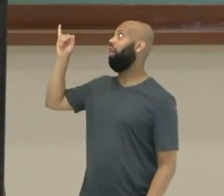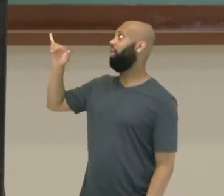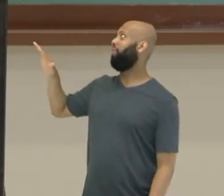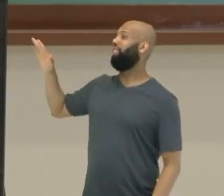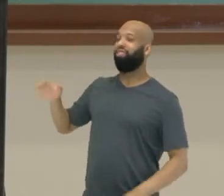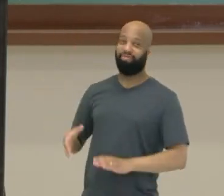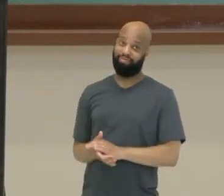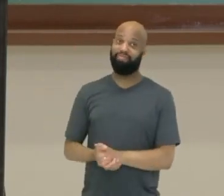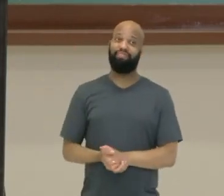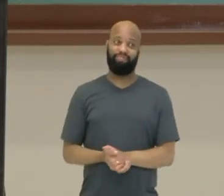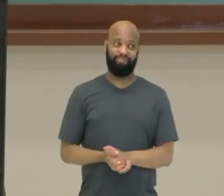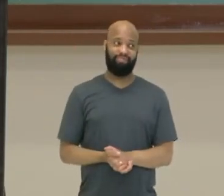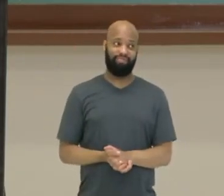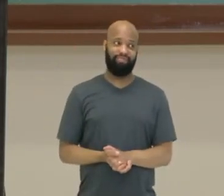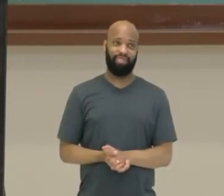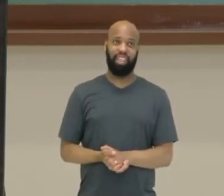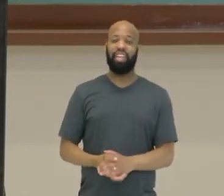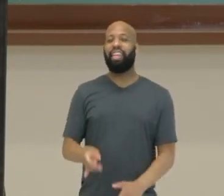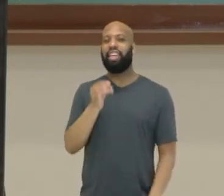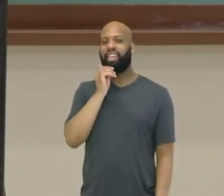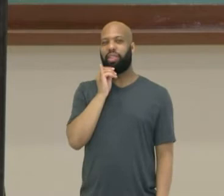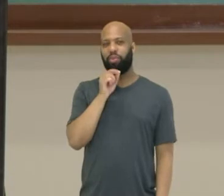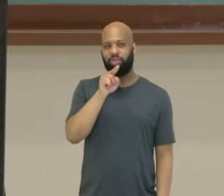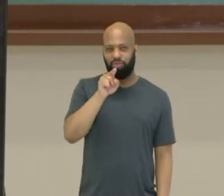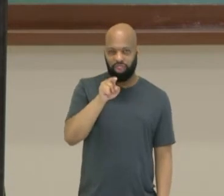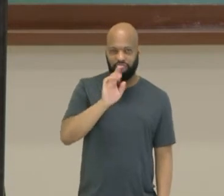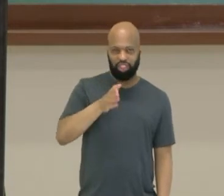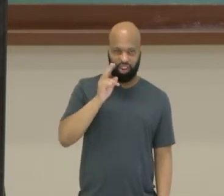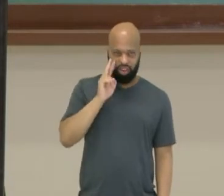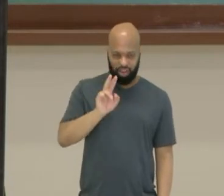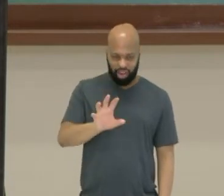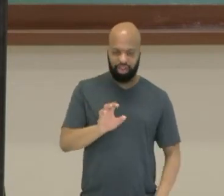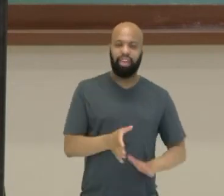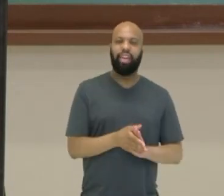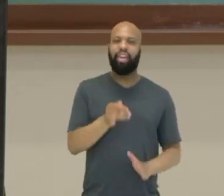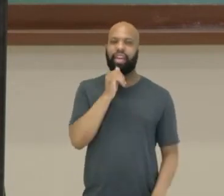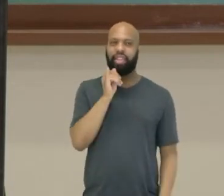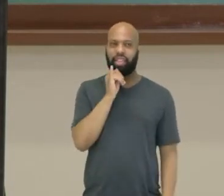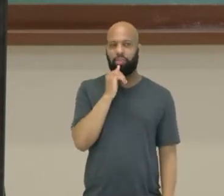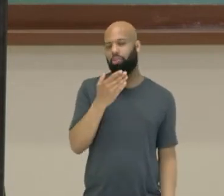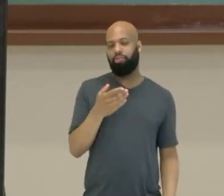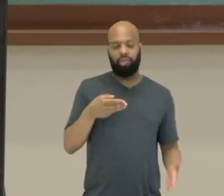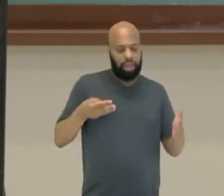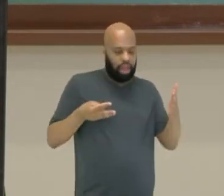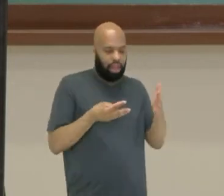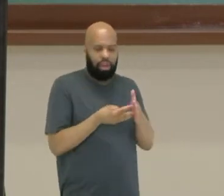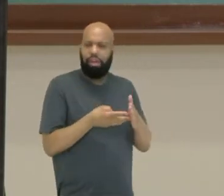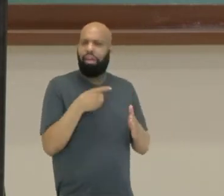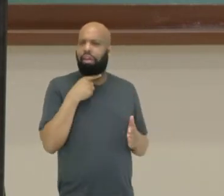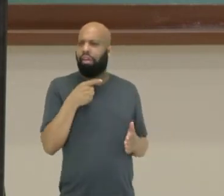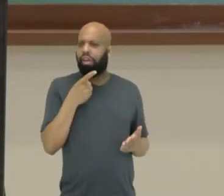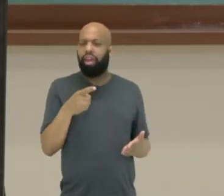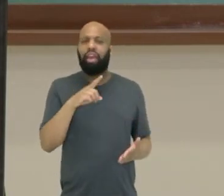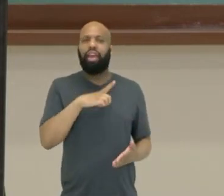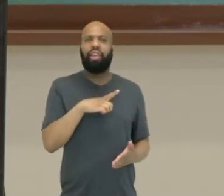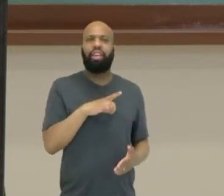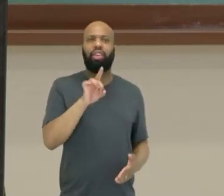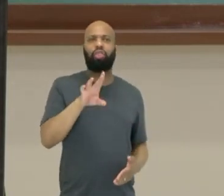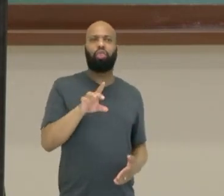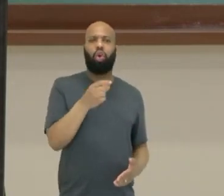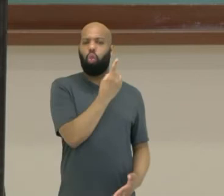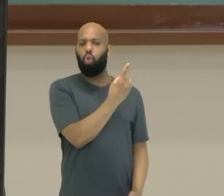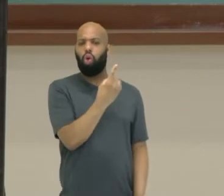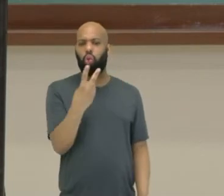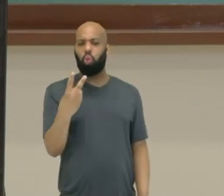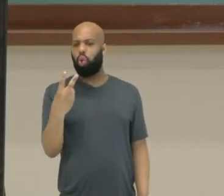novembro, comecinho de dezembro para enfeitar a casa, liga na tomada, não acende quase nada. 1, 2 luzinhas acendem, as